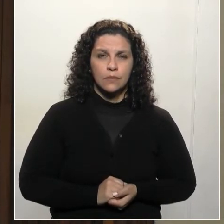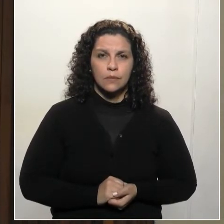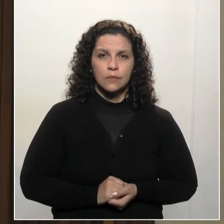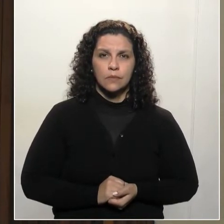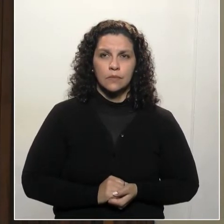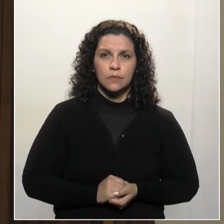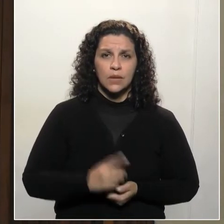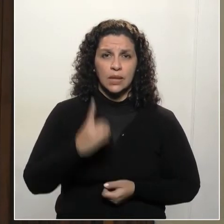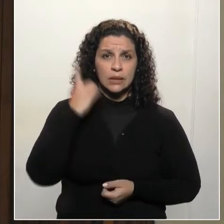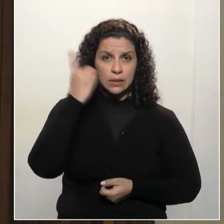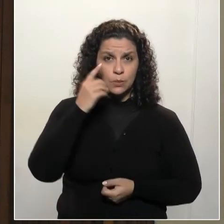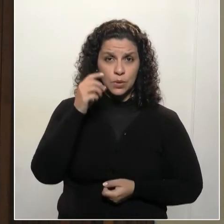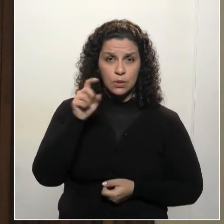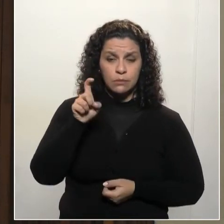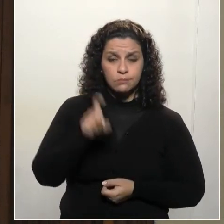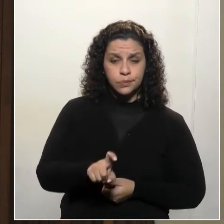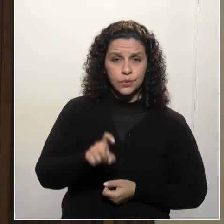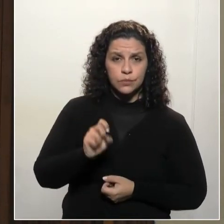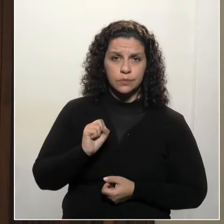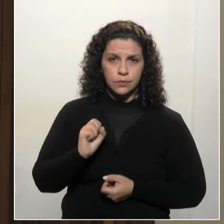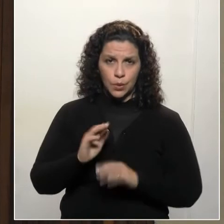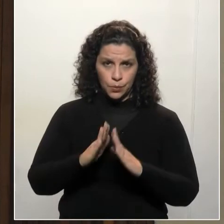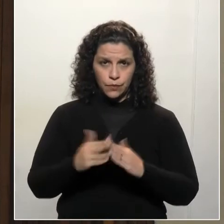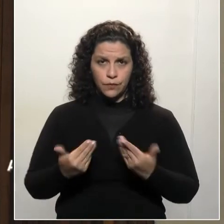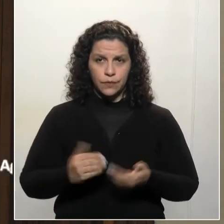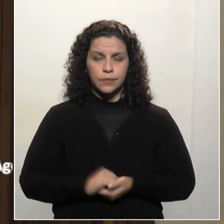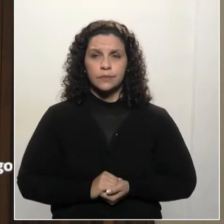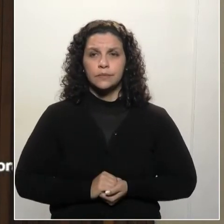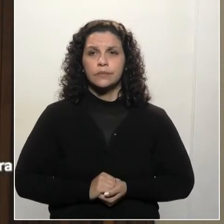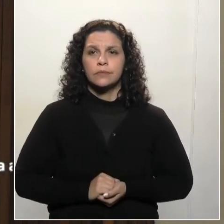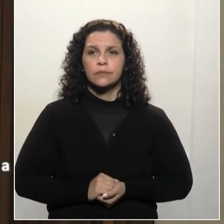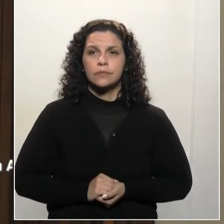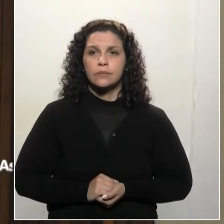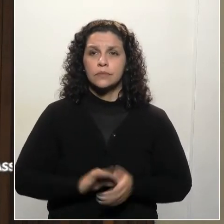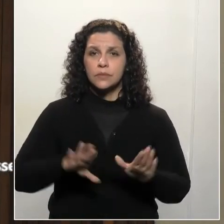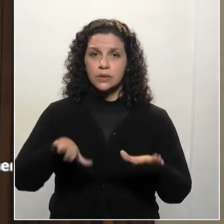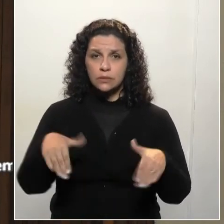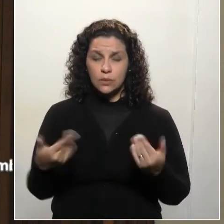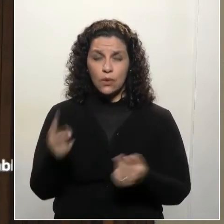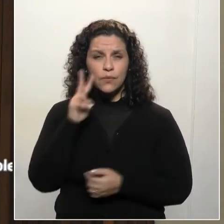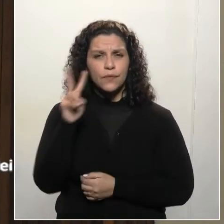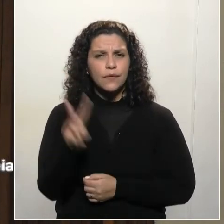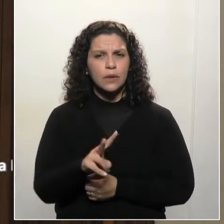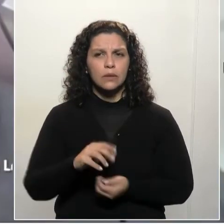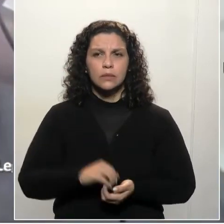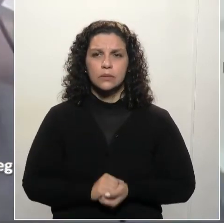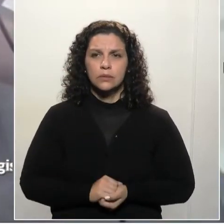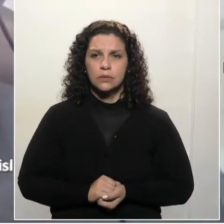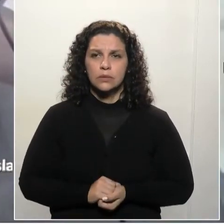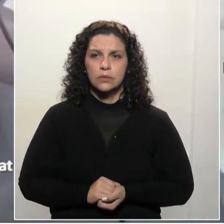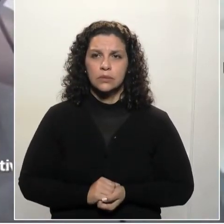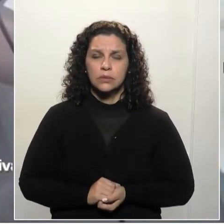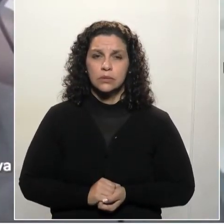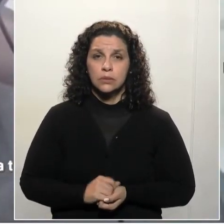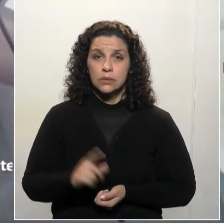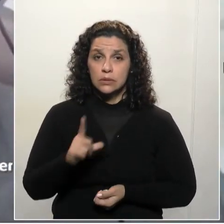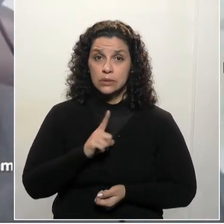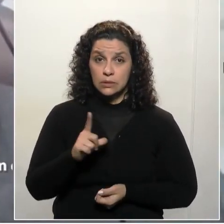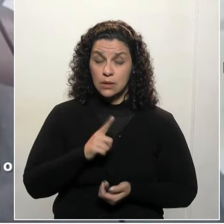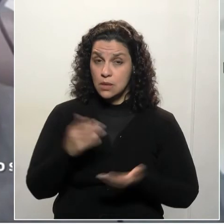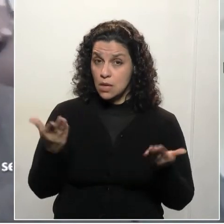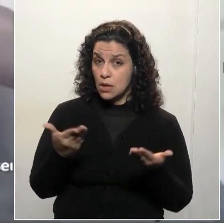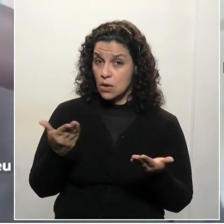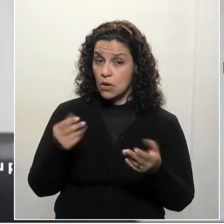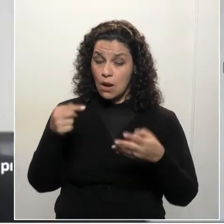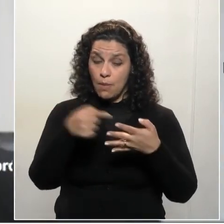Deputado, aceita, por favor, seu dispositivo aí. Certo. Ok. Então, veja, tem, e aí tem